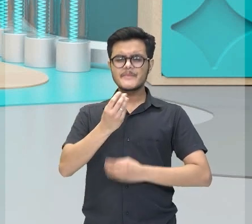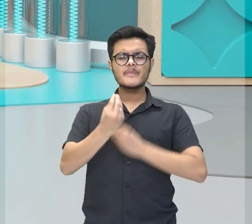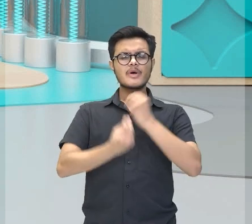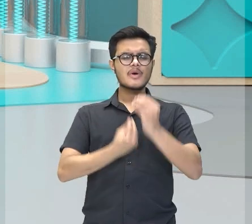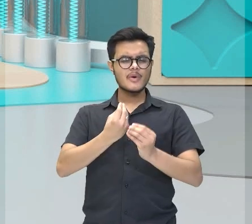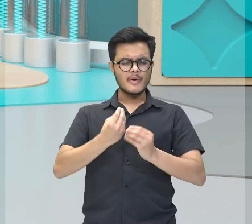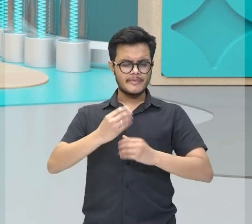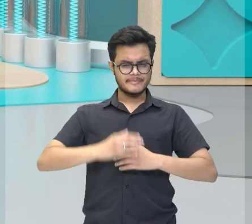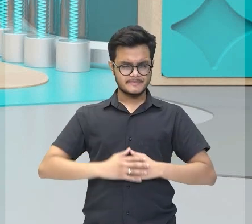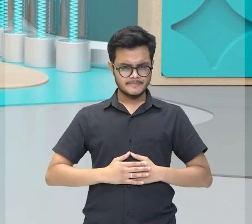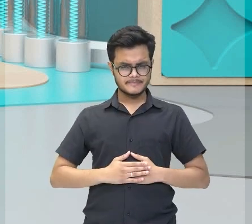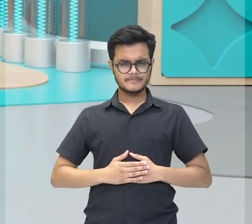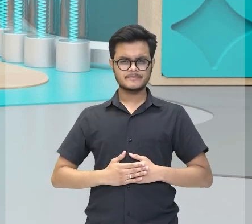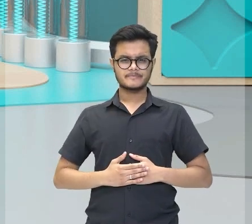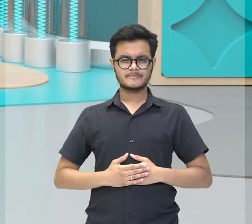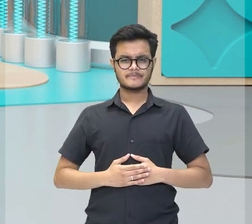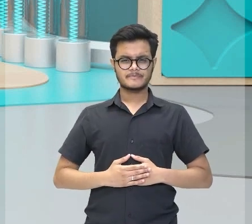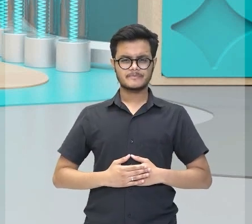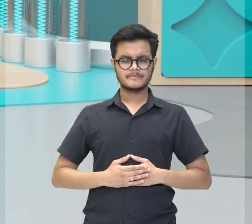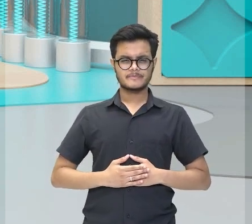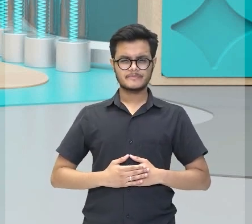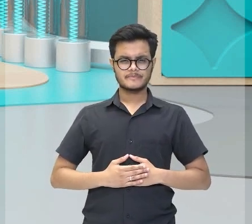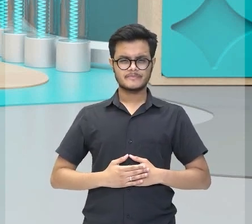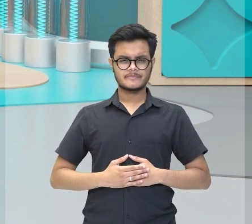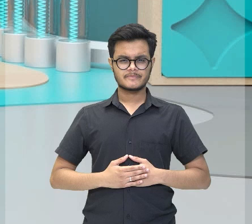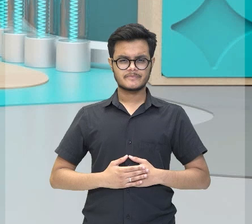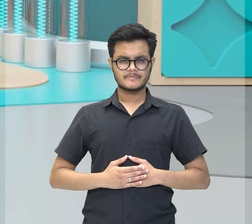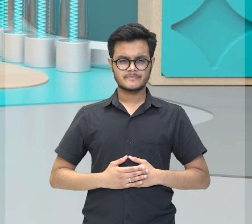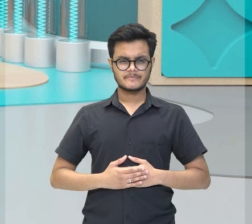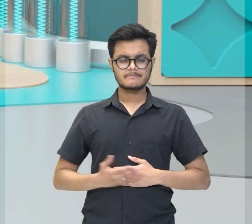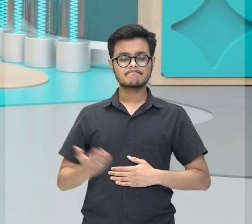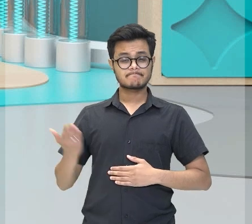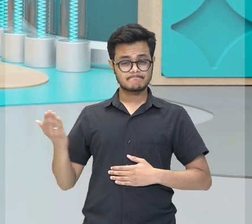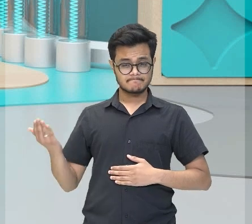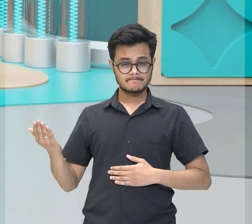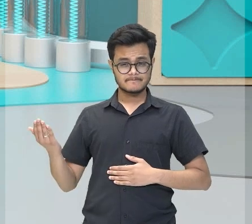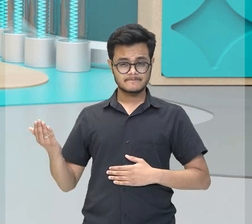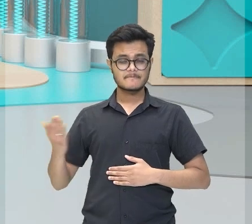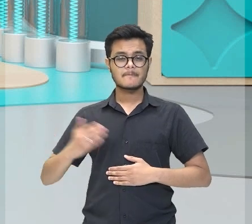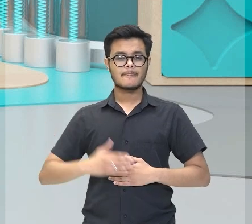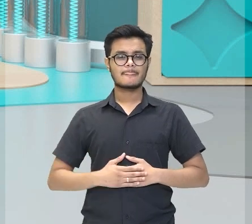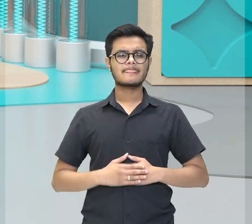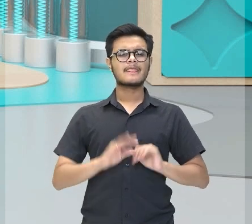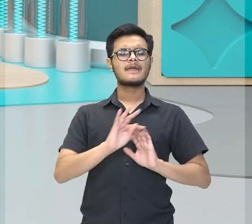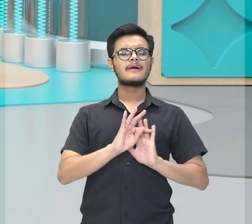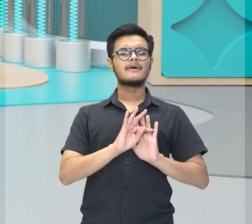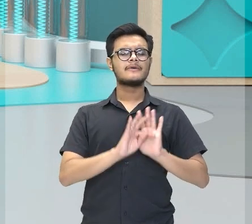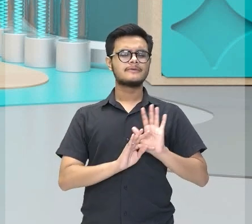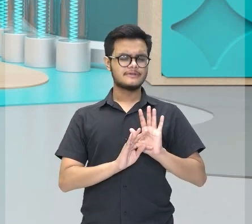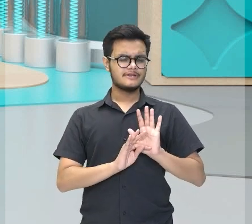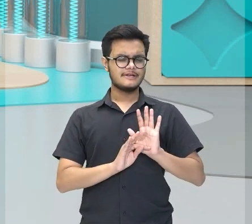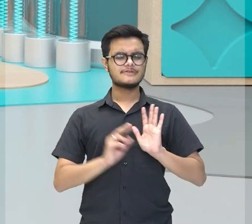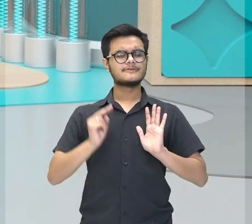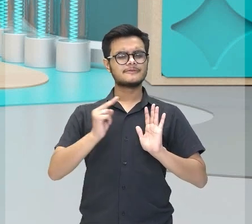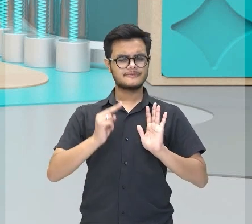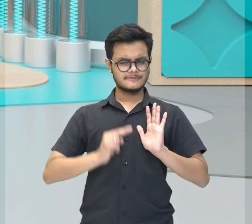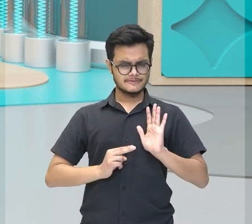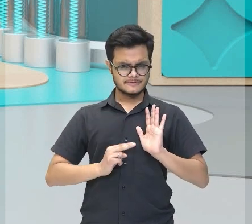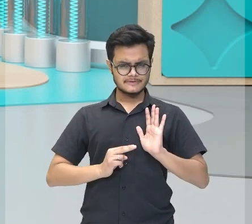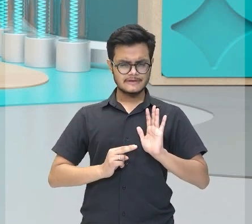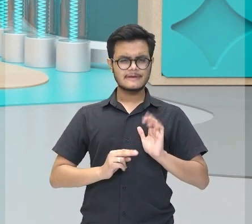próxima tela. Olhem aqui. Me acompanhem. Vamos lá? Na próxima tela, nós vamos ler os